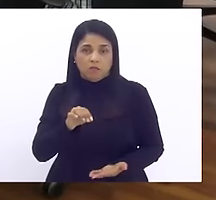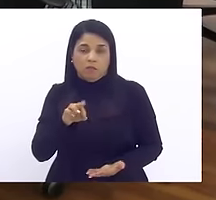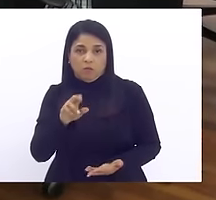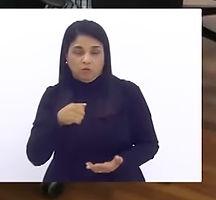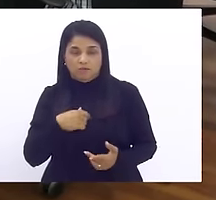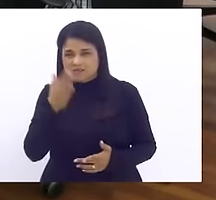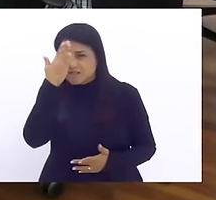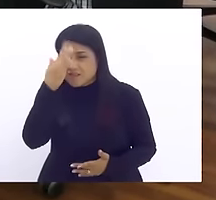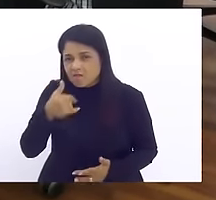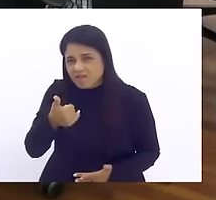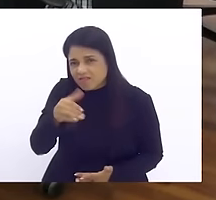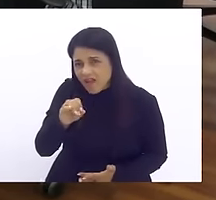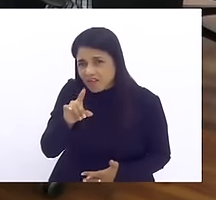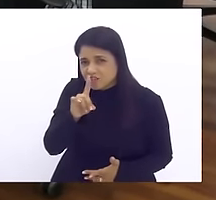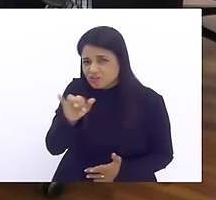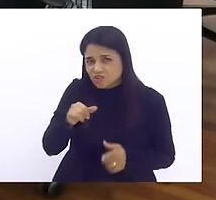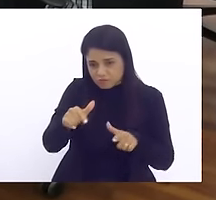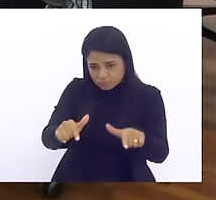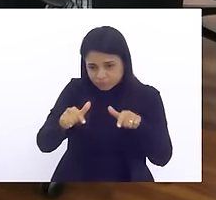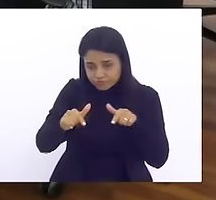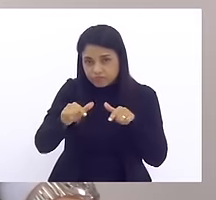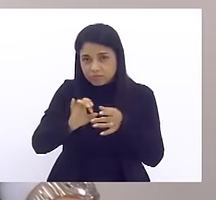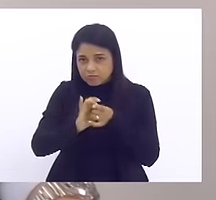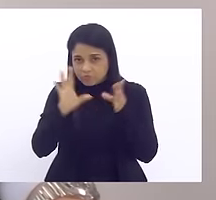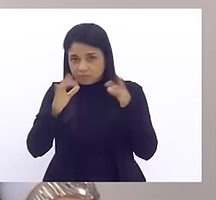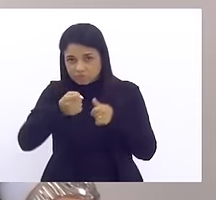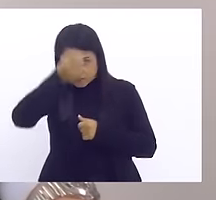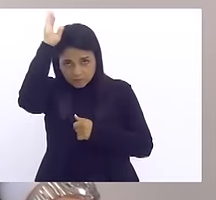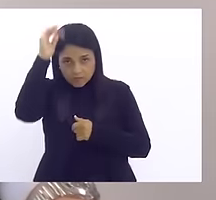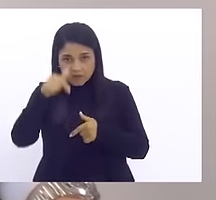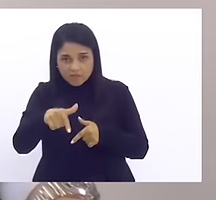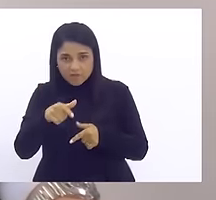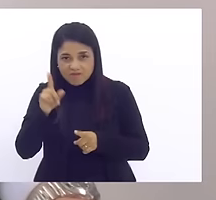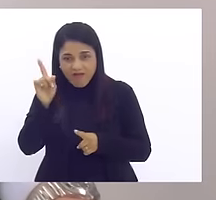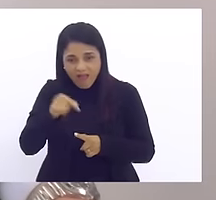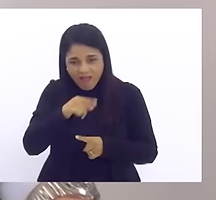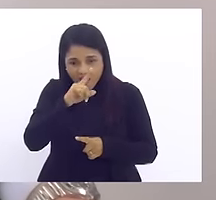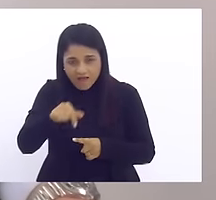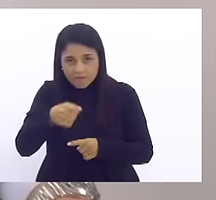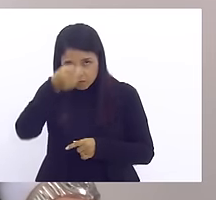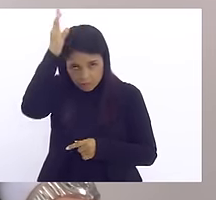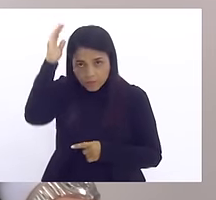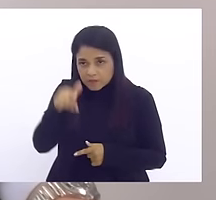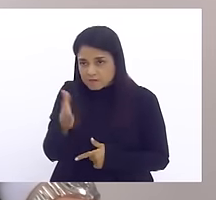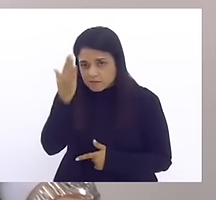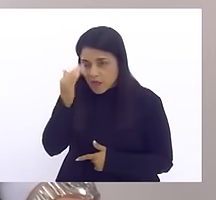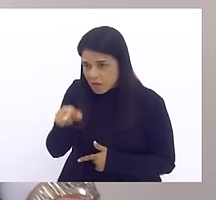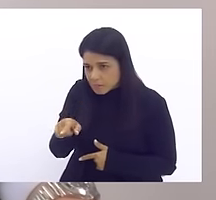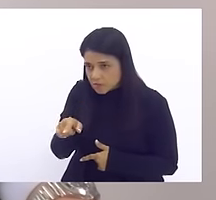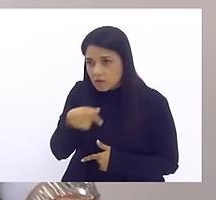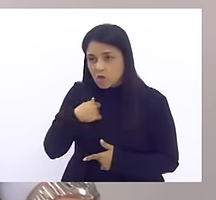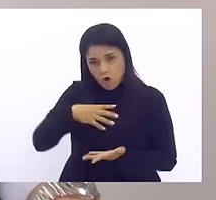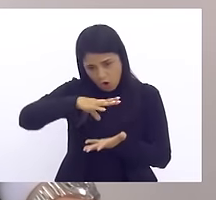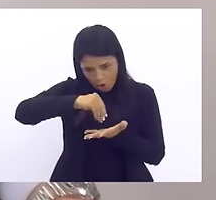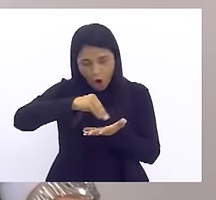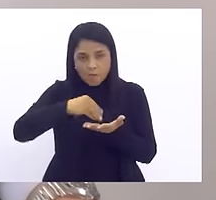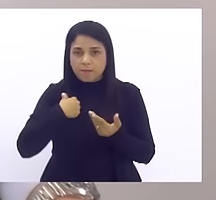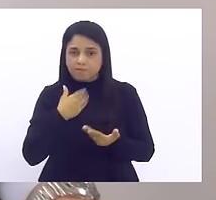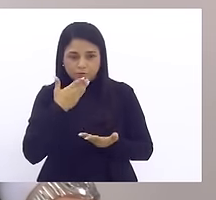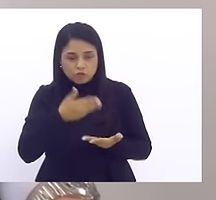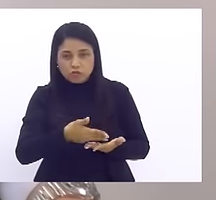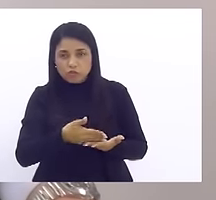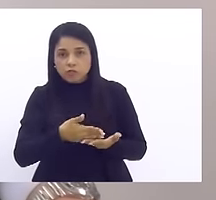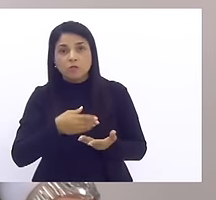esse certificado de autorização ele foi caçado pelo corpo de bombeiros Inclusive eu tenho cópia